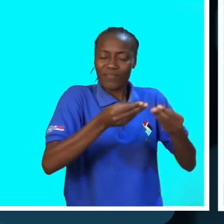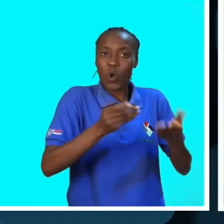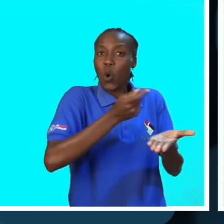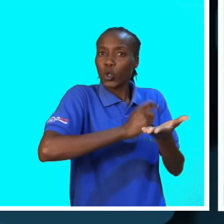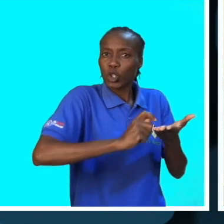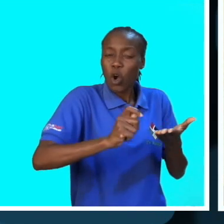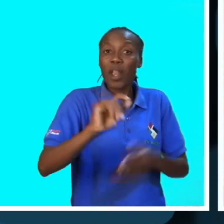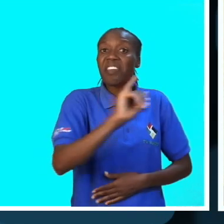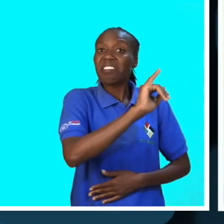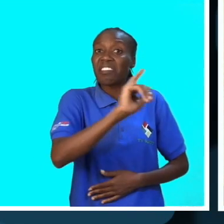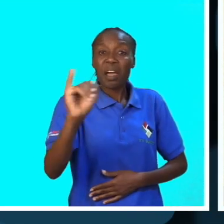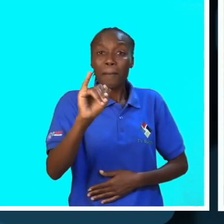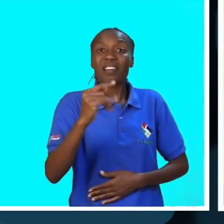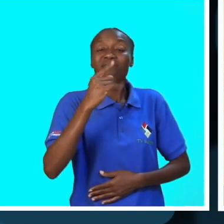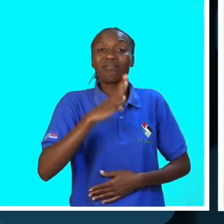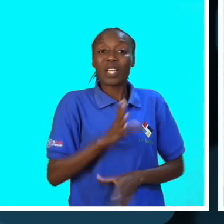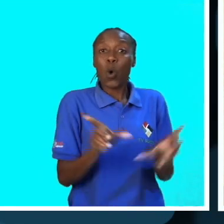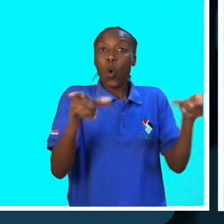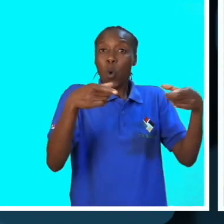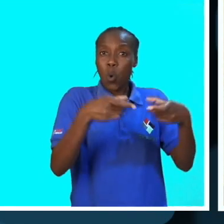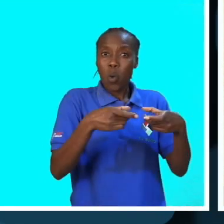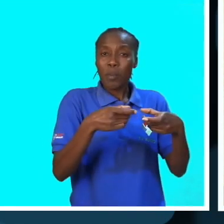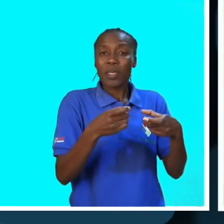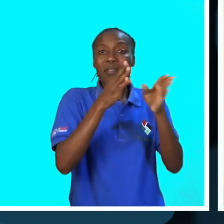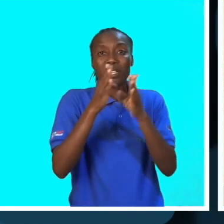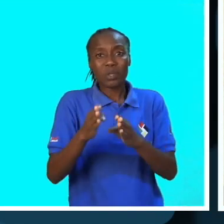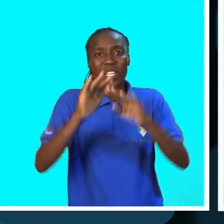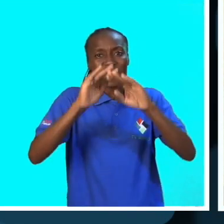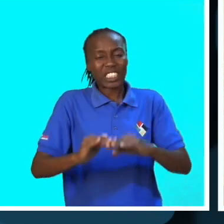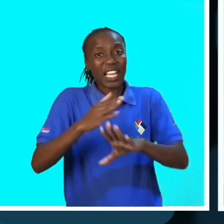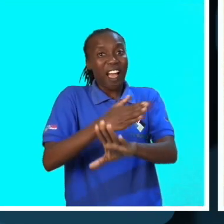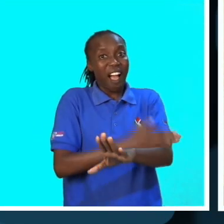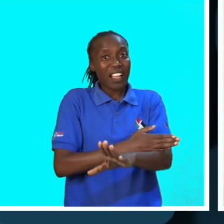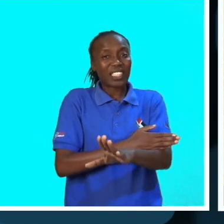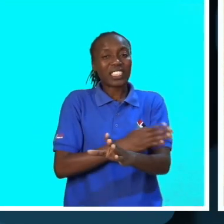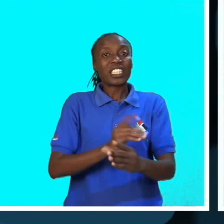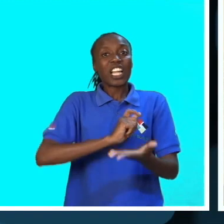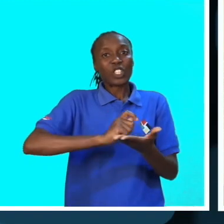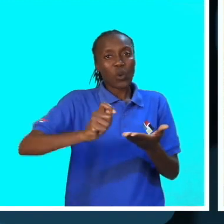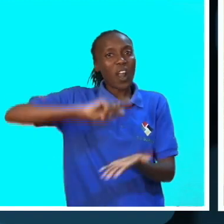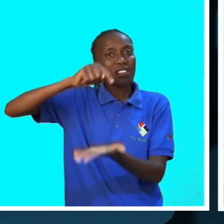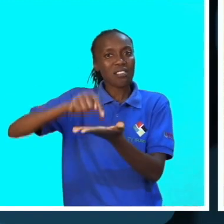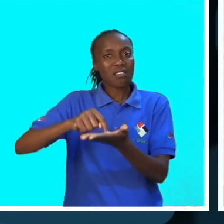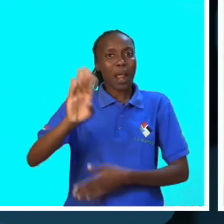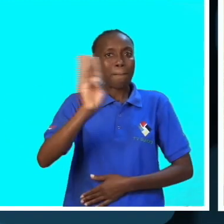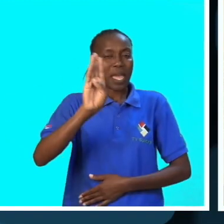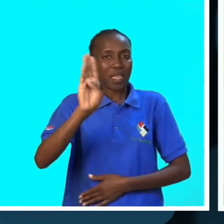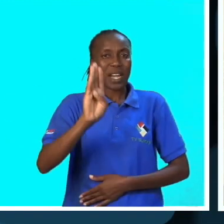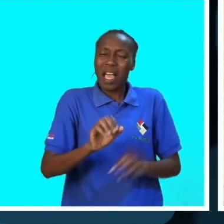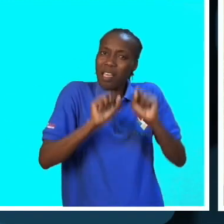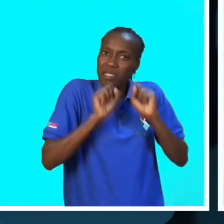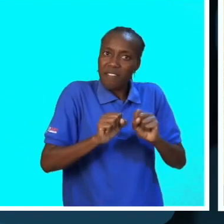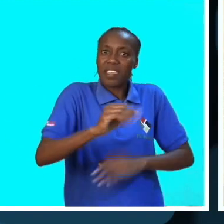dar. Escolas, por exemplo, aqui, aqui em Iamban, são clubes feitos por um de nós, que também esteve lá na